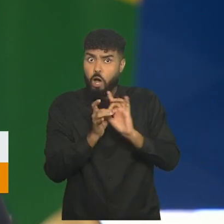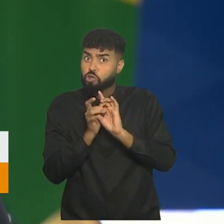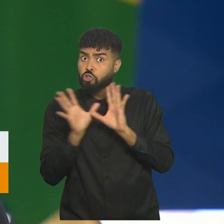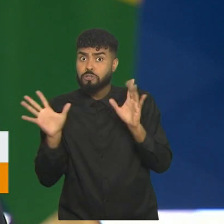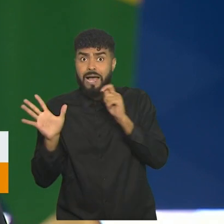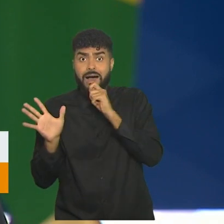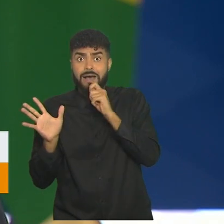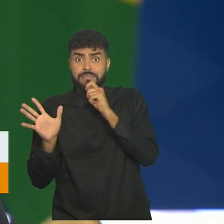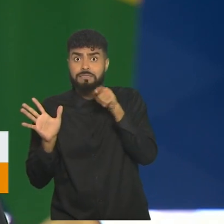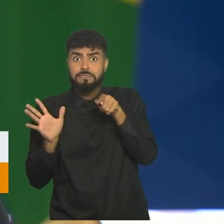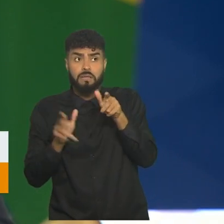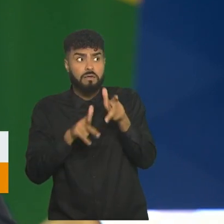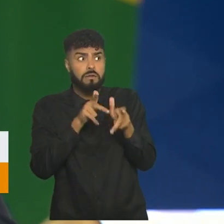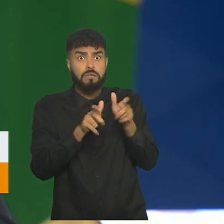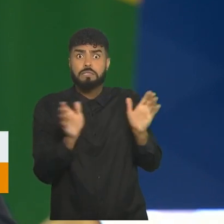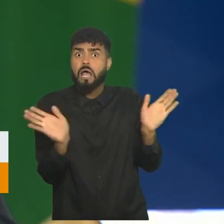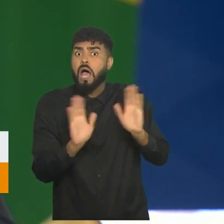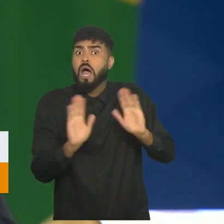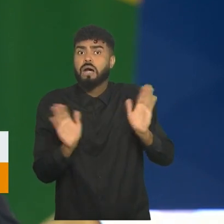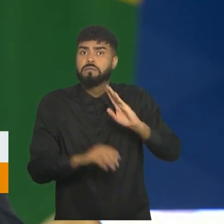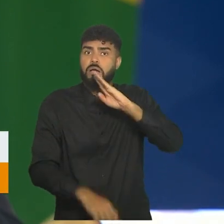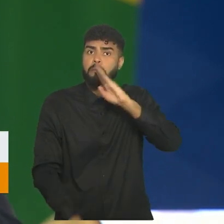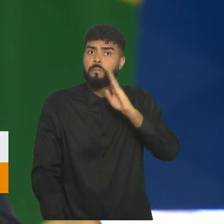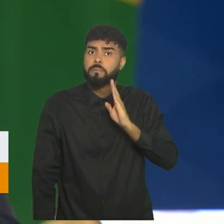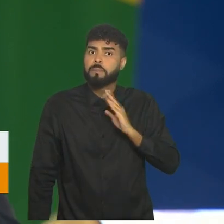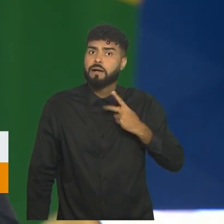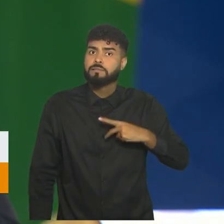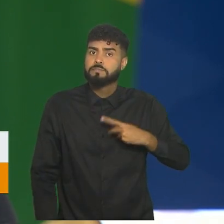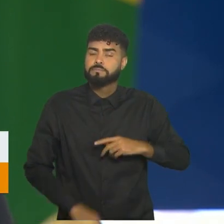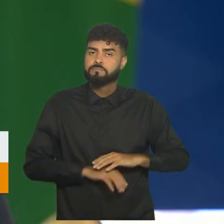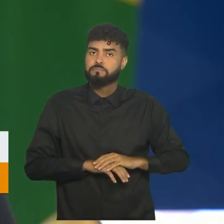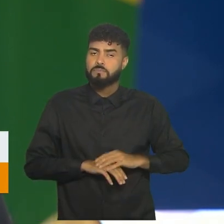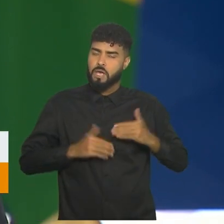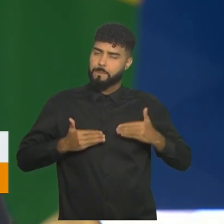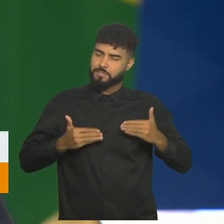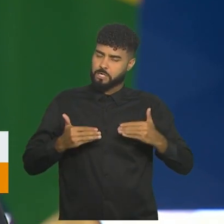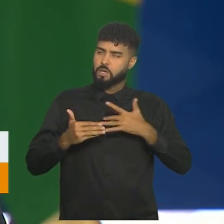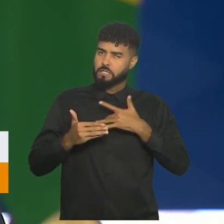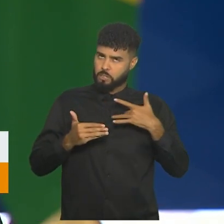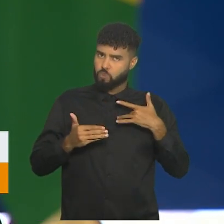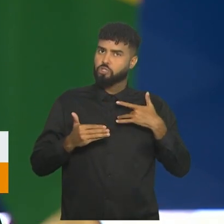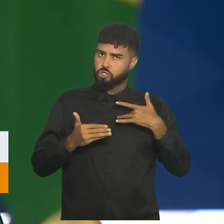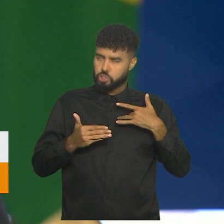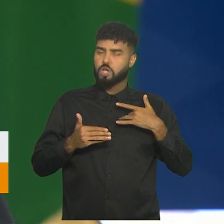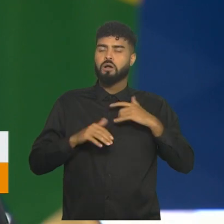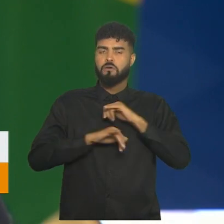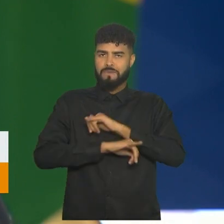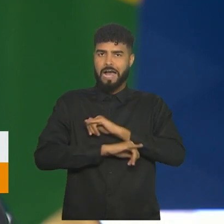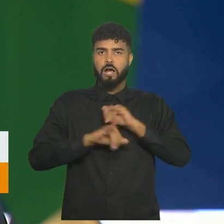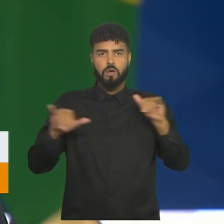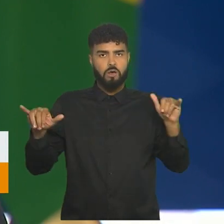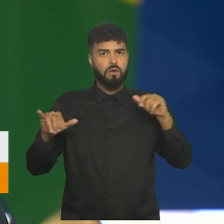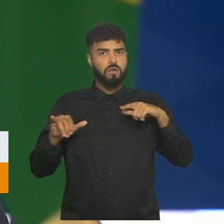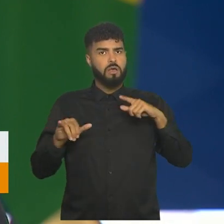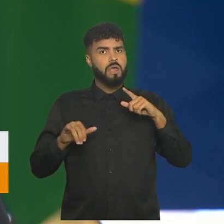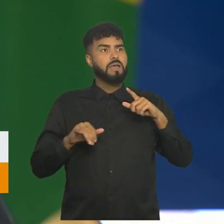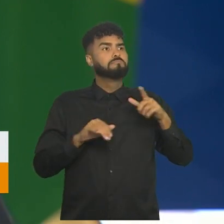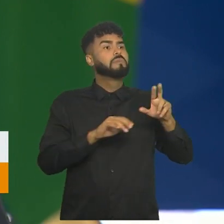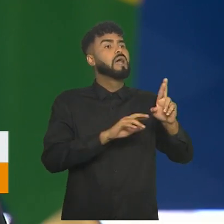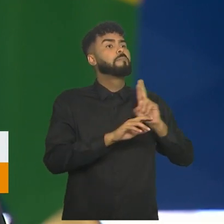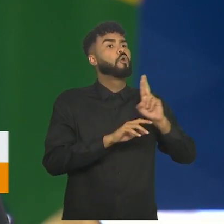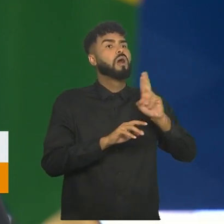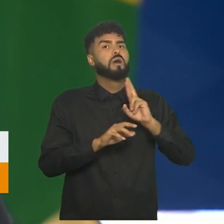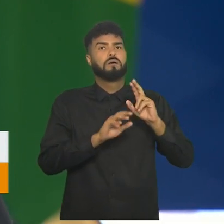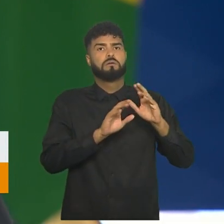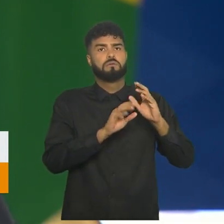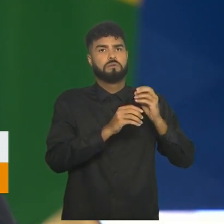imunizante contra a Covid-19 aqui no Brasil. O Ministério da Saúde comentou que essa responsabilidade de fornecer os dados corretamente são dos